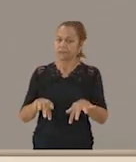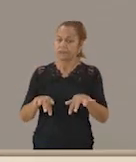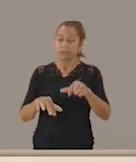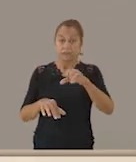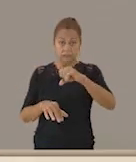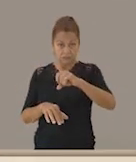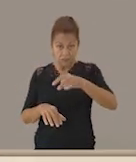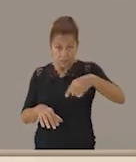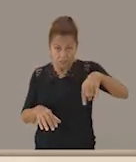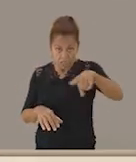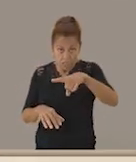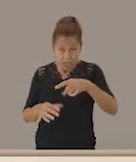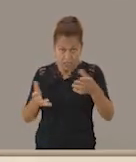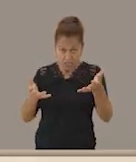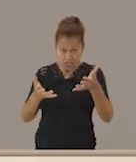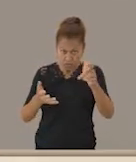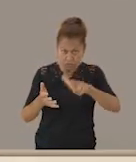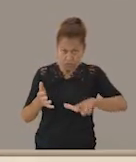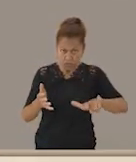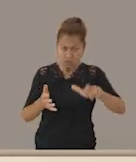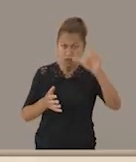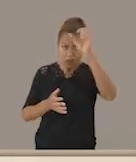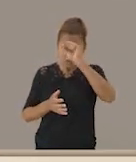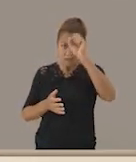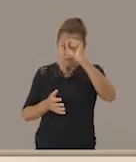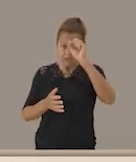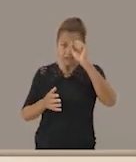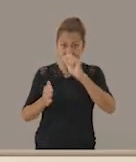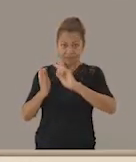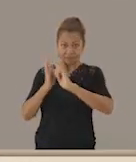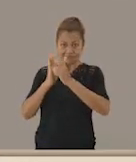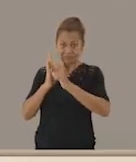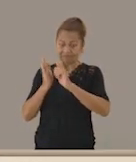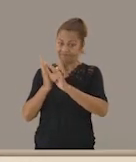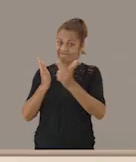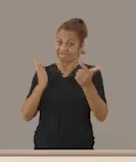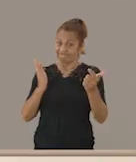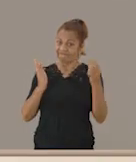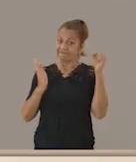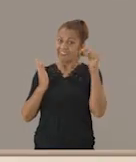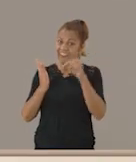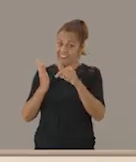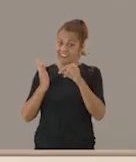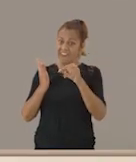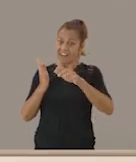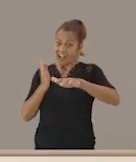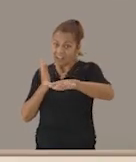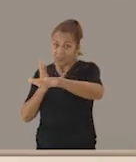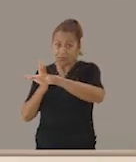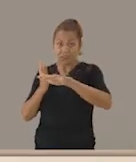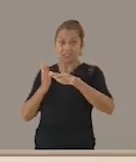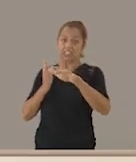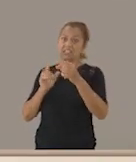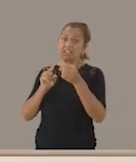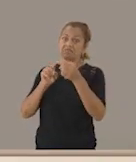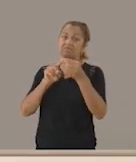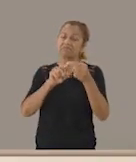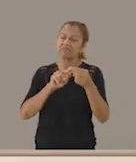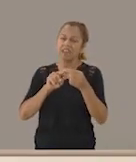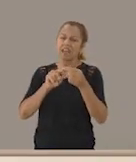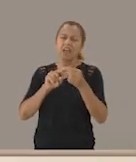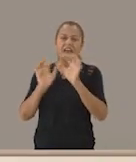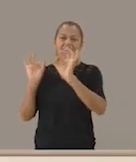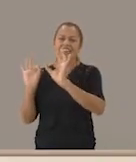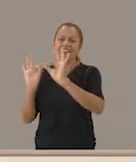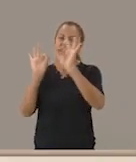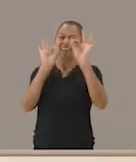quiser continuar aprendendo sobre os diferentes gêneros textuais que circulam na sociedade, é só continuar